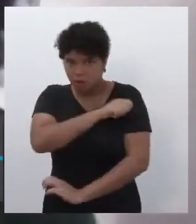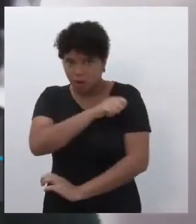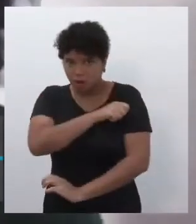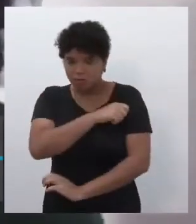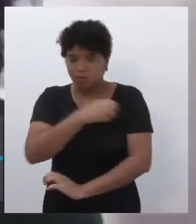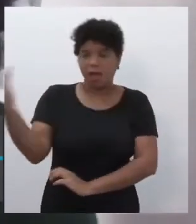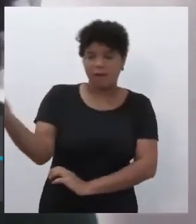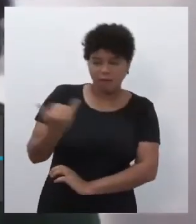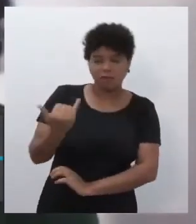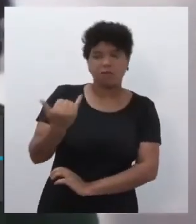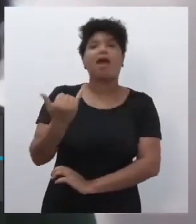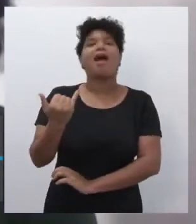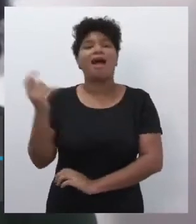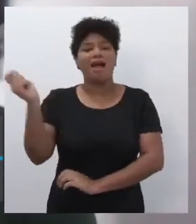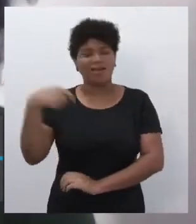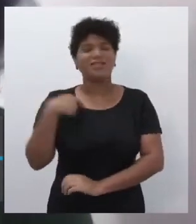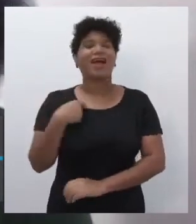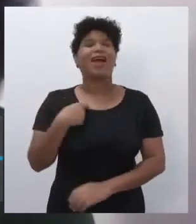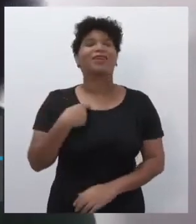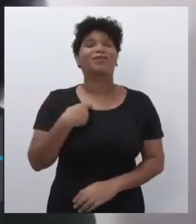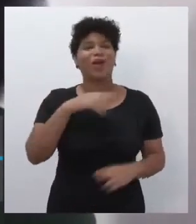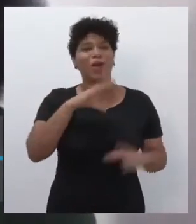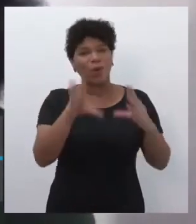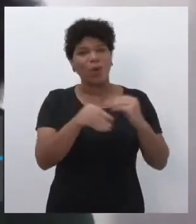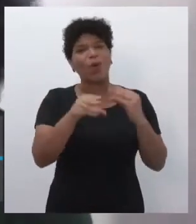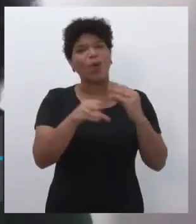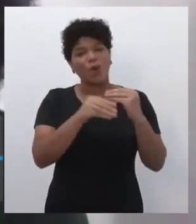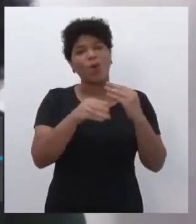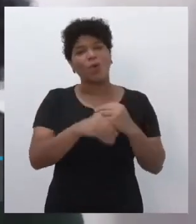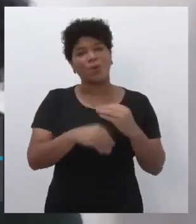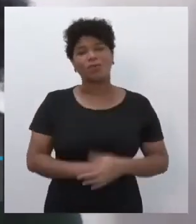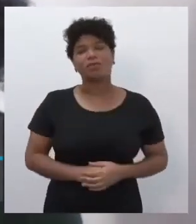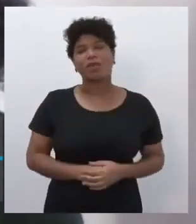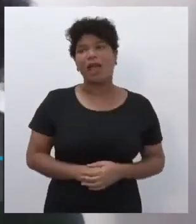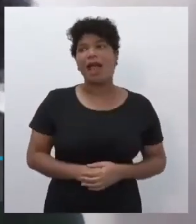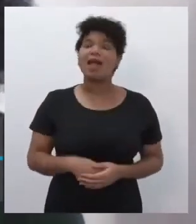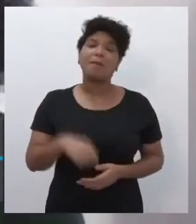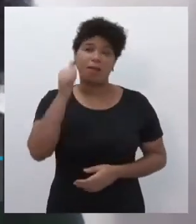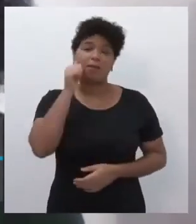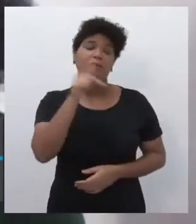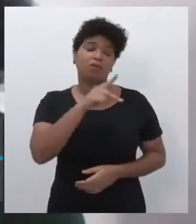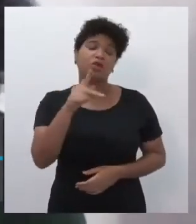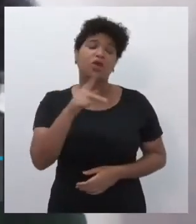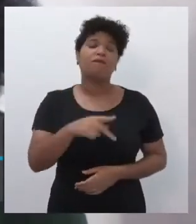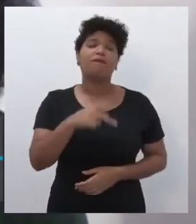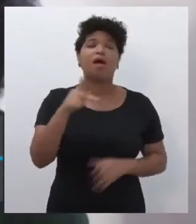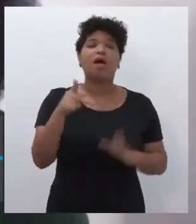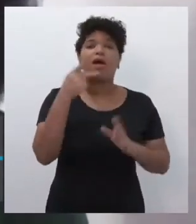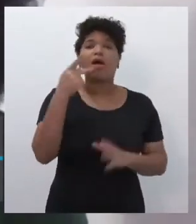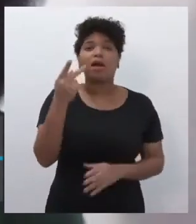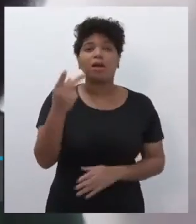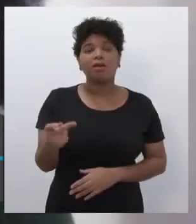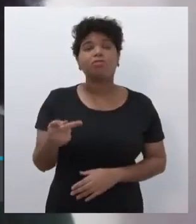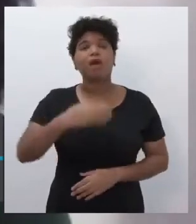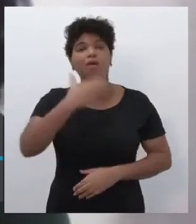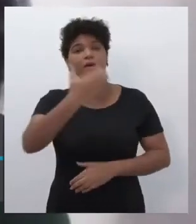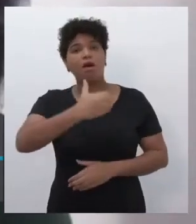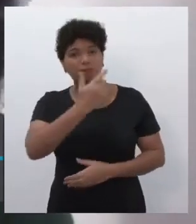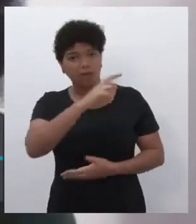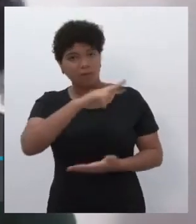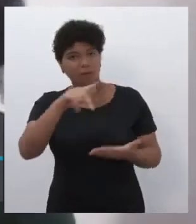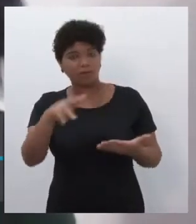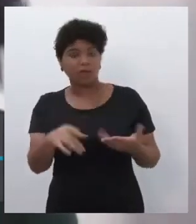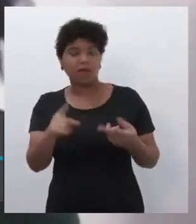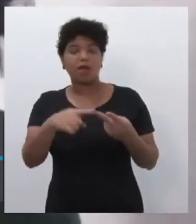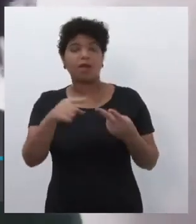falar sobre as frutas preferidas. Olha que interessante, muito bom. E a professora Rosemeire ia trabalhar a